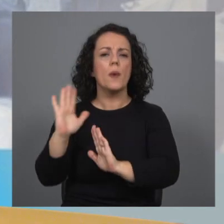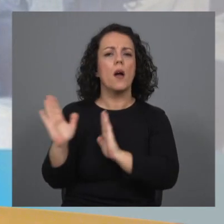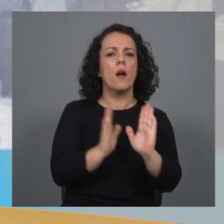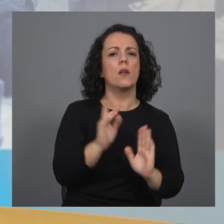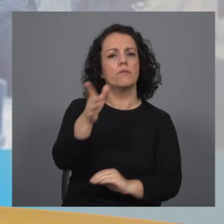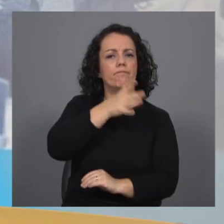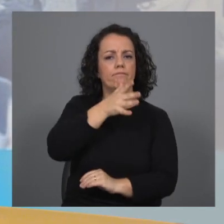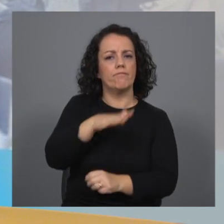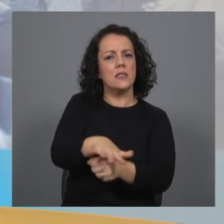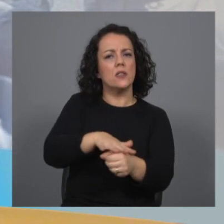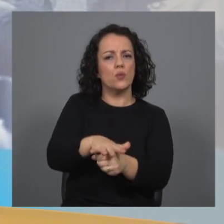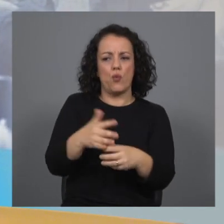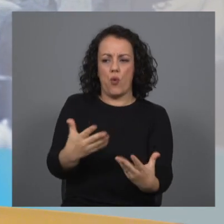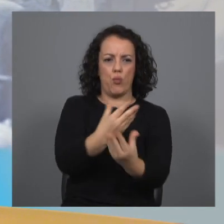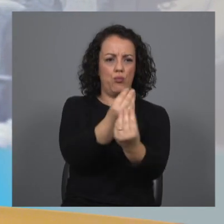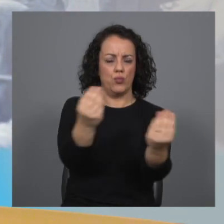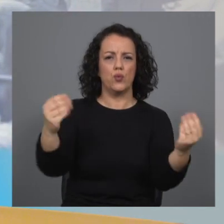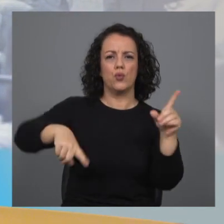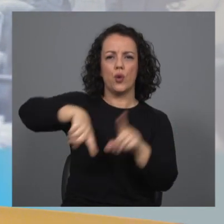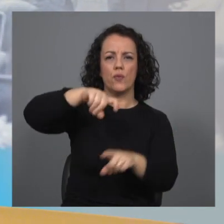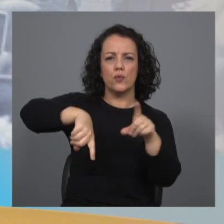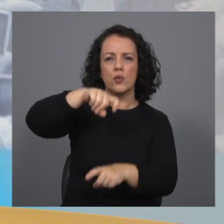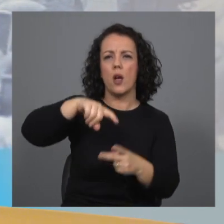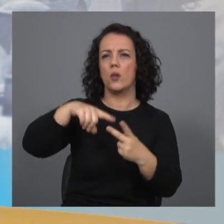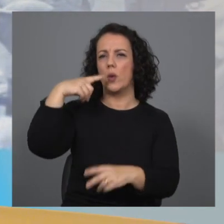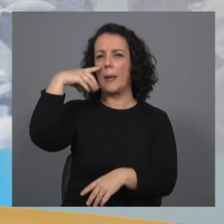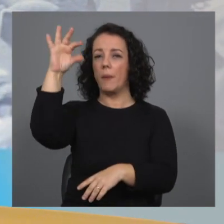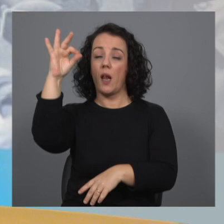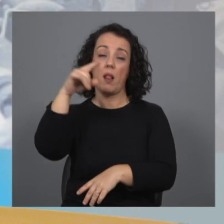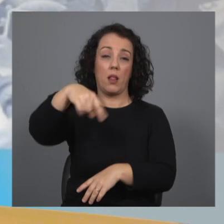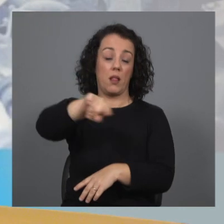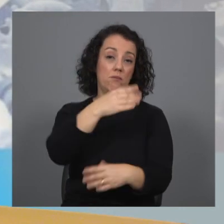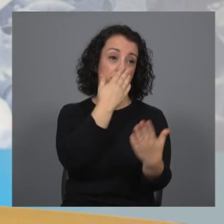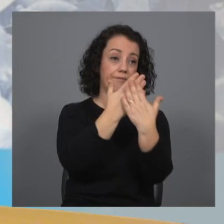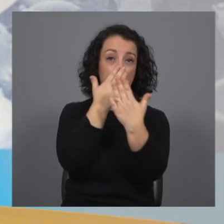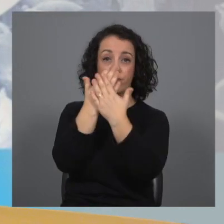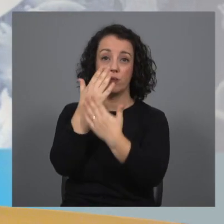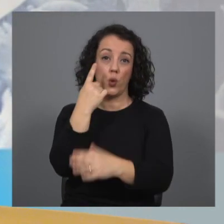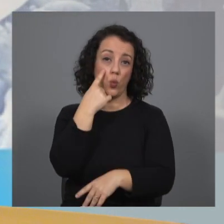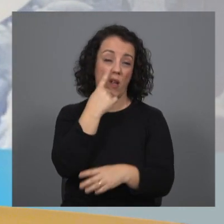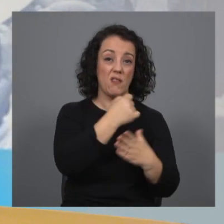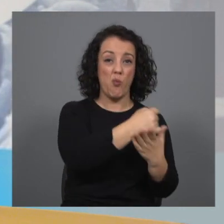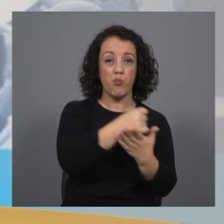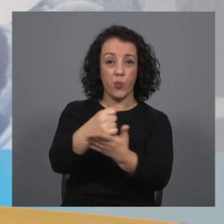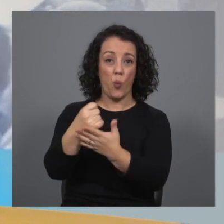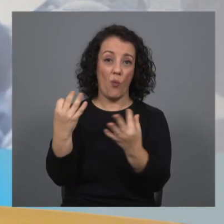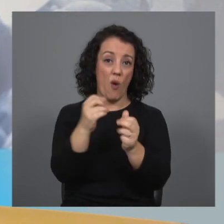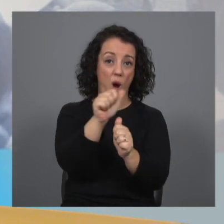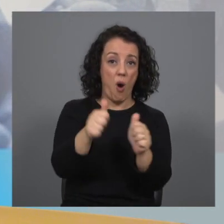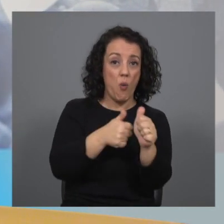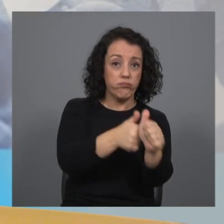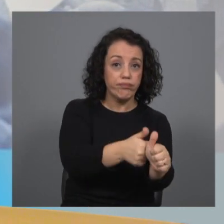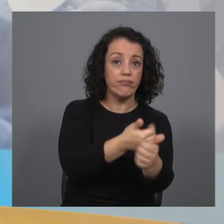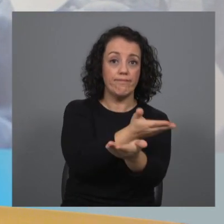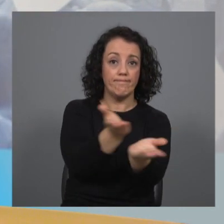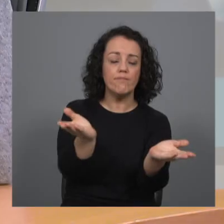muitos imigrantes e refugiados, sobretudo aqueles que conhecem e que vão acompanhando. Por causa da pandemia,